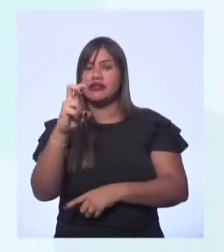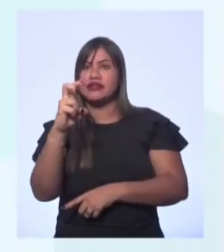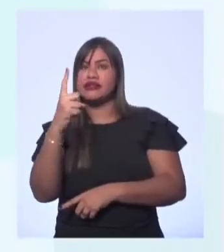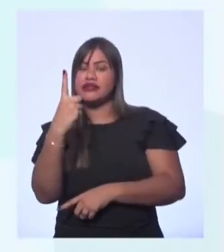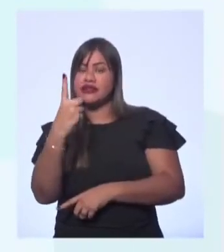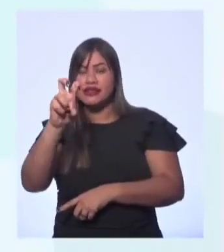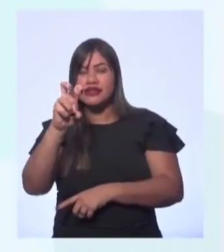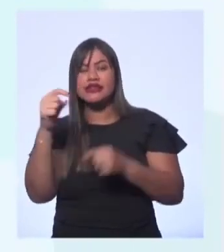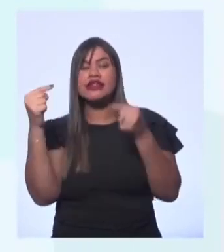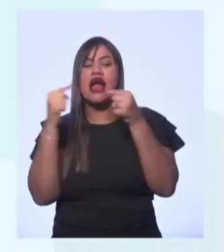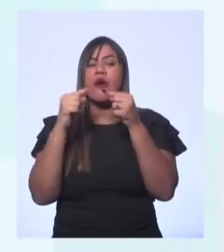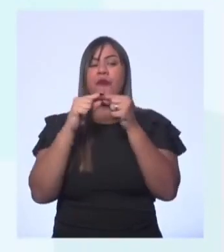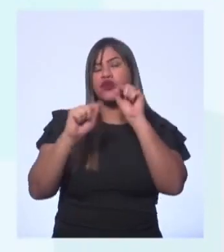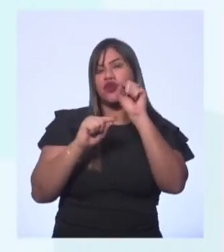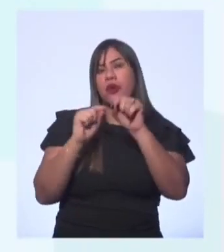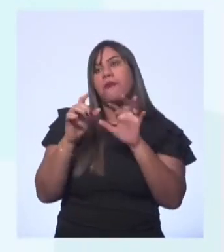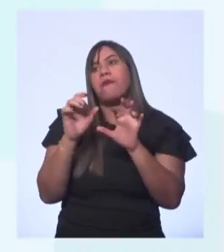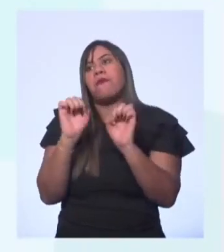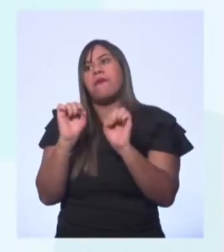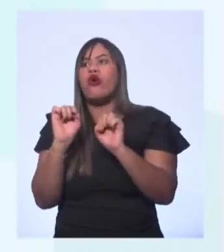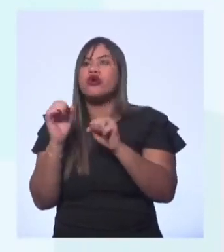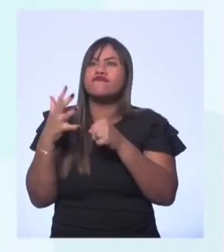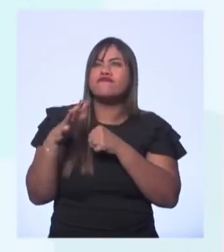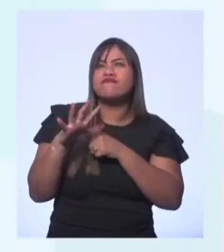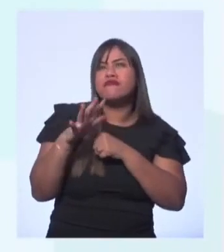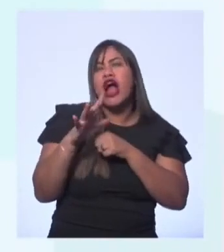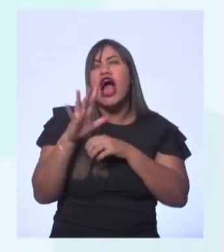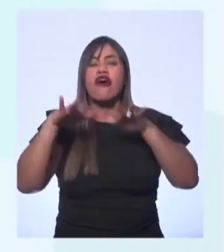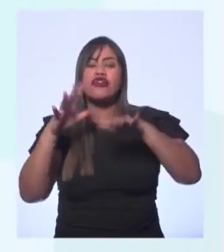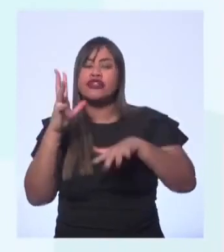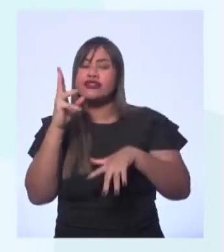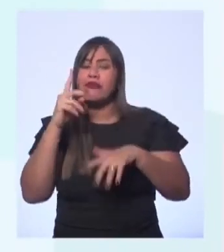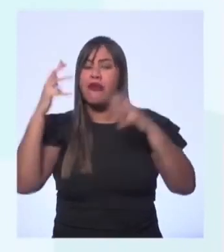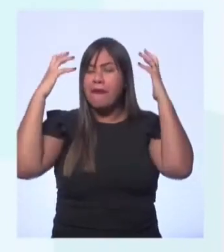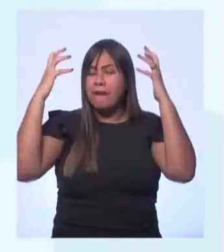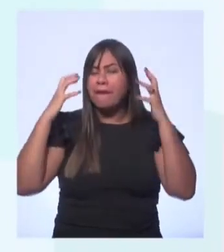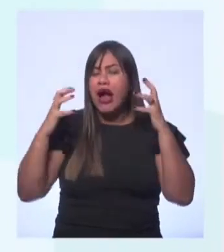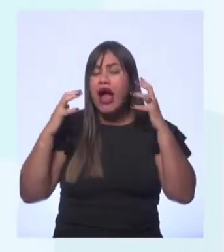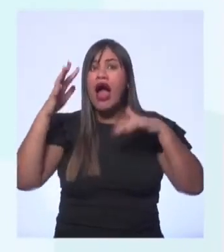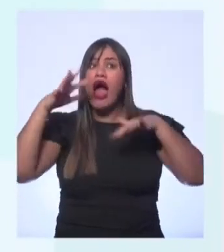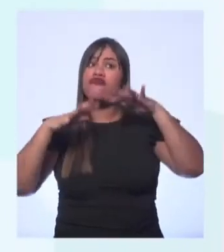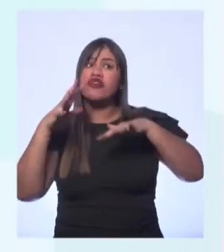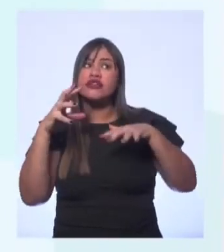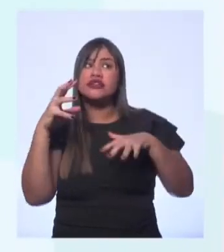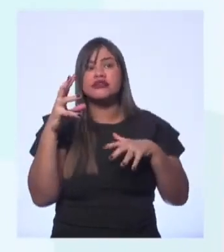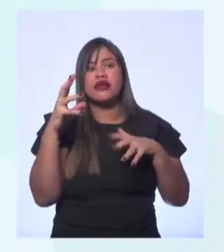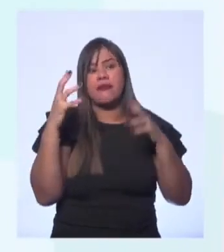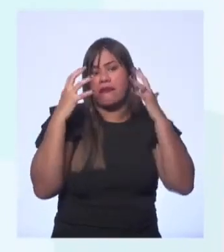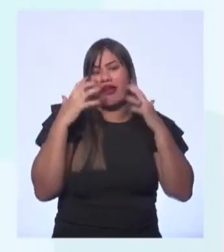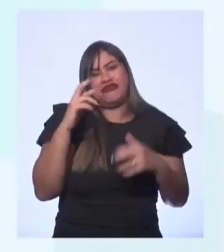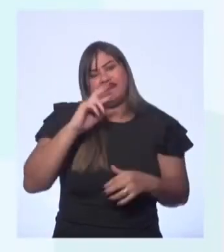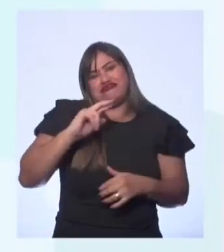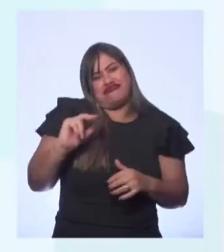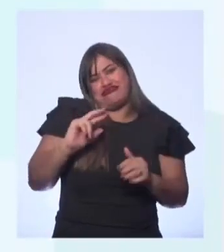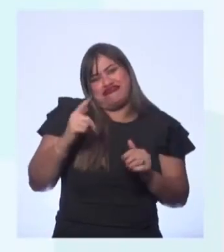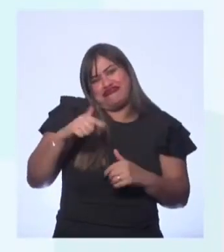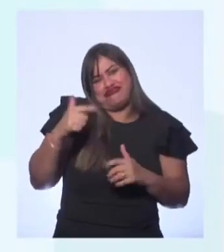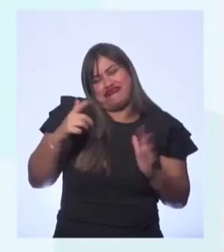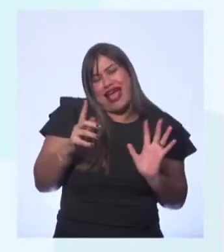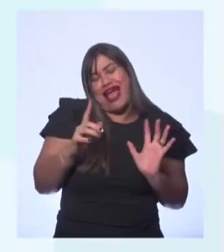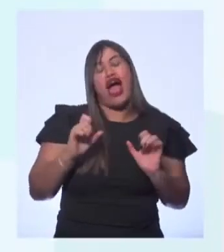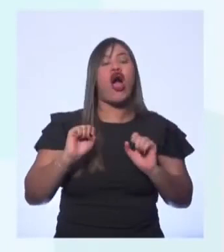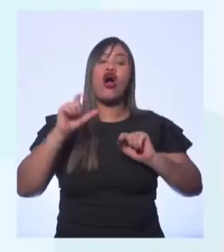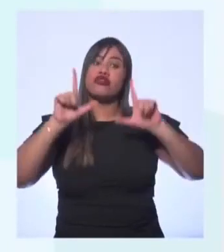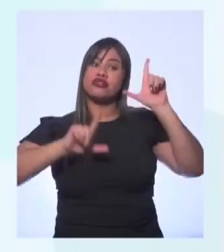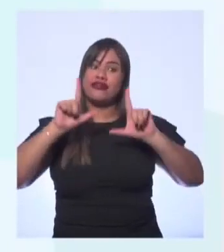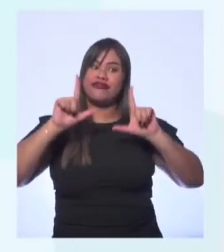claro que pode ser que um dia a pessoa gaste mais energia, demore um pouco mais no banho, às vezes demore um pouco menos, às vezes alguém pode não tomar banho, né? Vai saber, ou não ligou a TV, né,